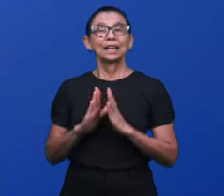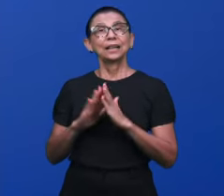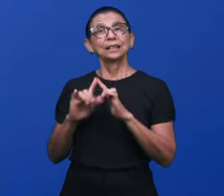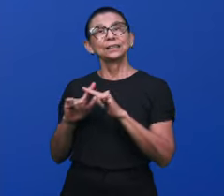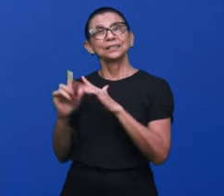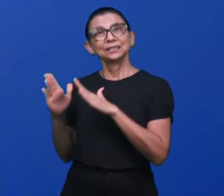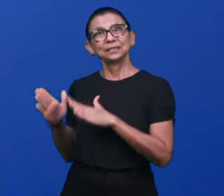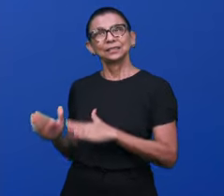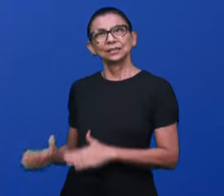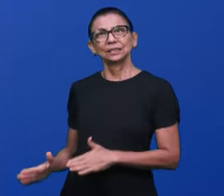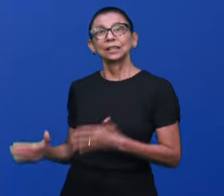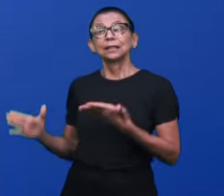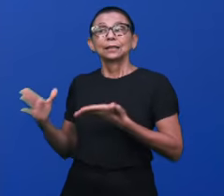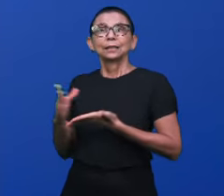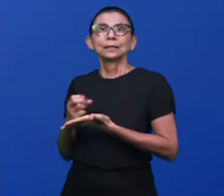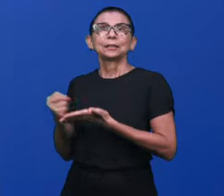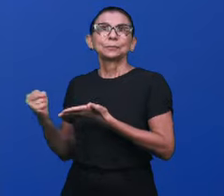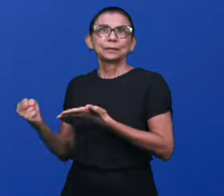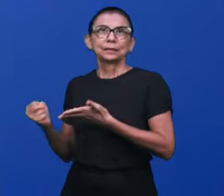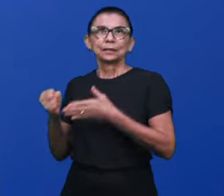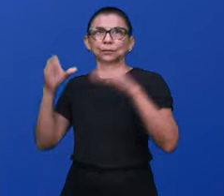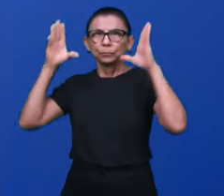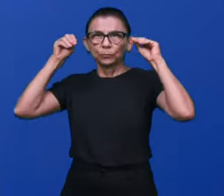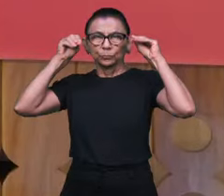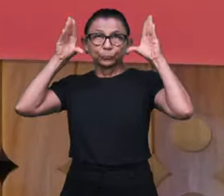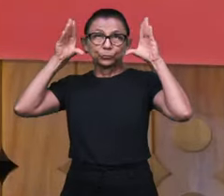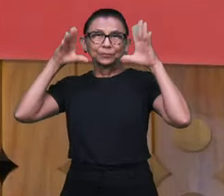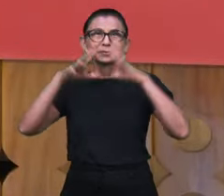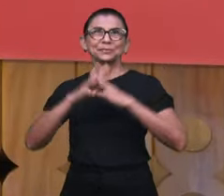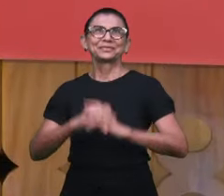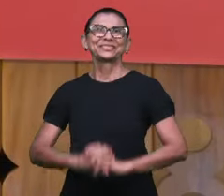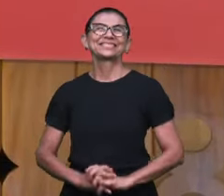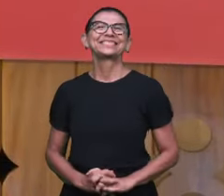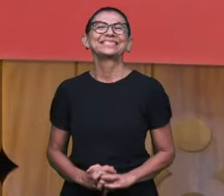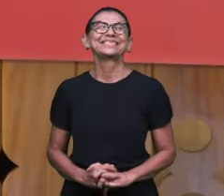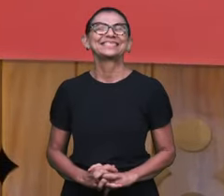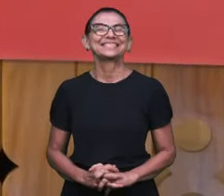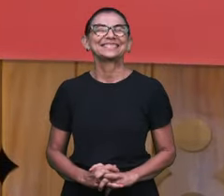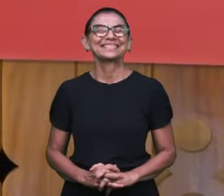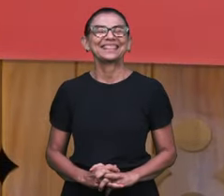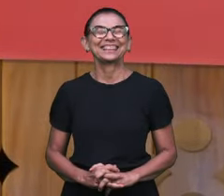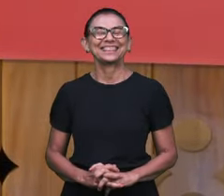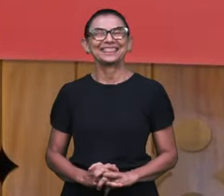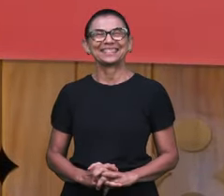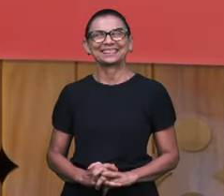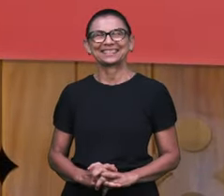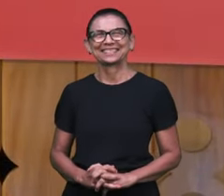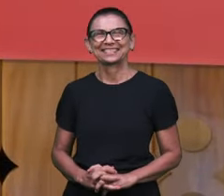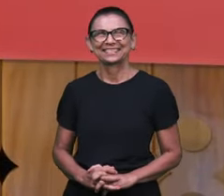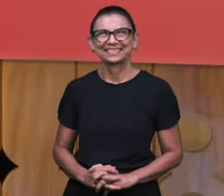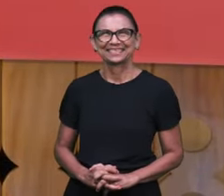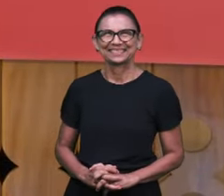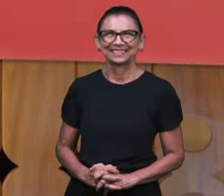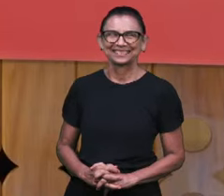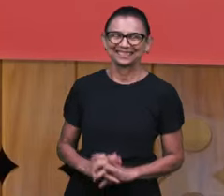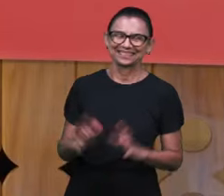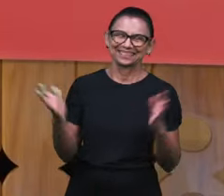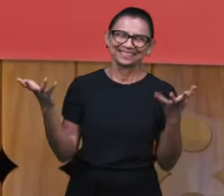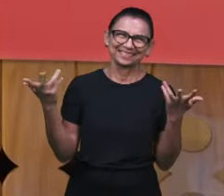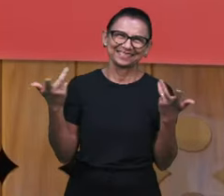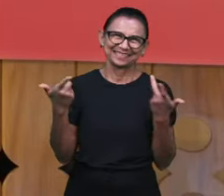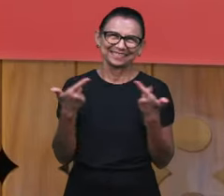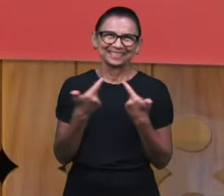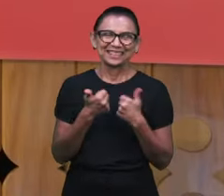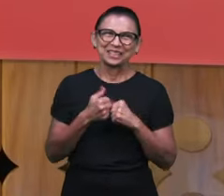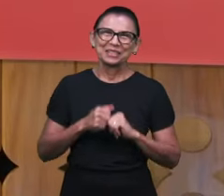será arrebatado de hoje. Amém, maravilha, será arrebatada